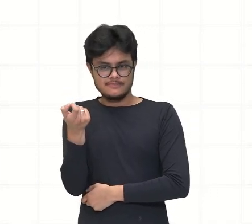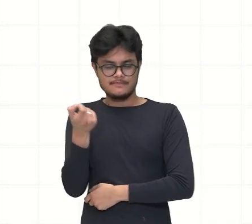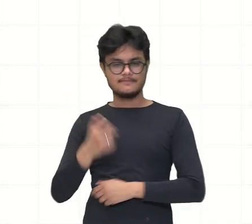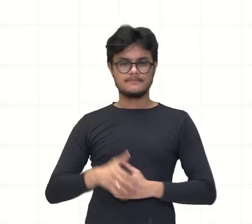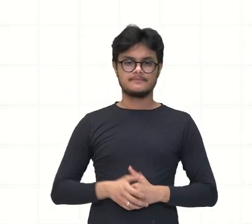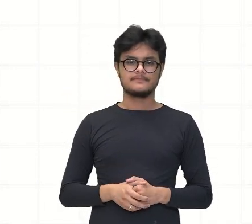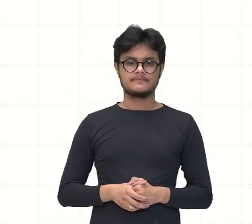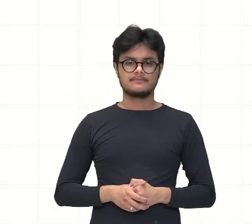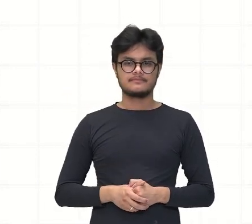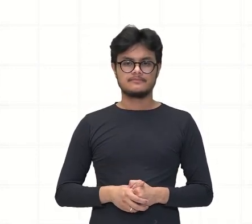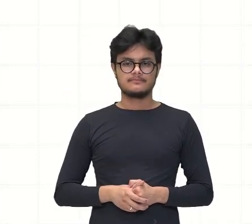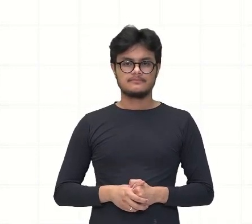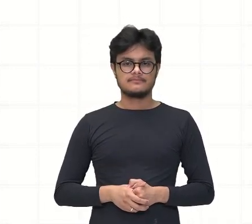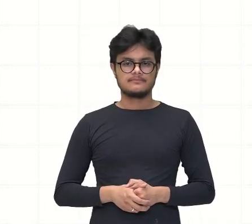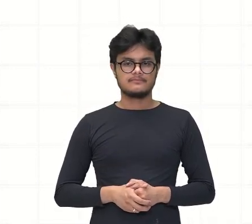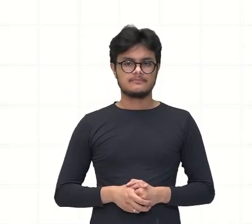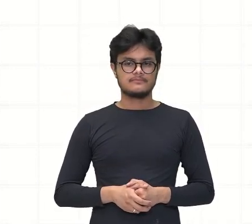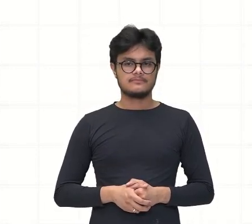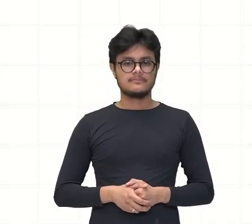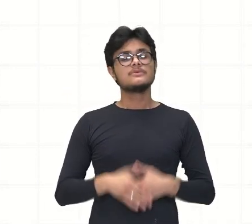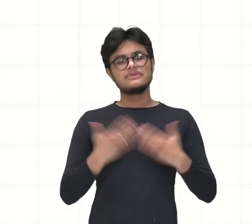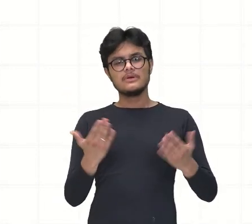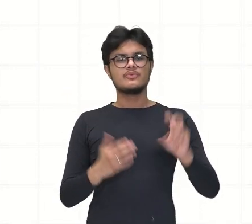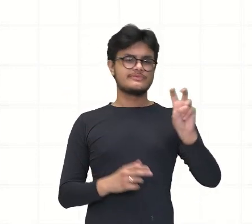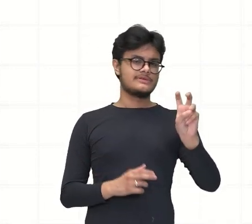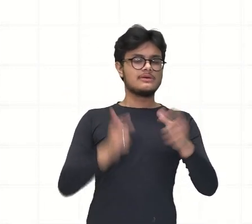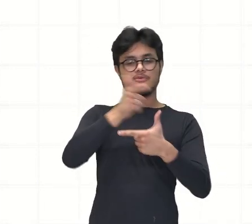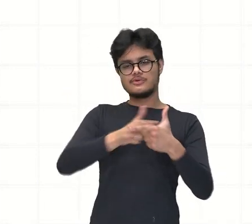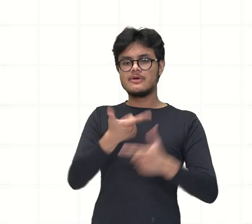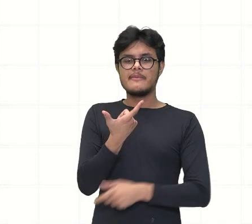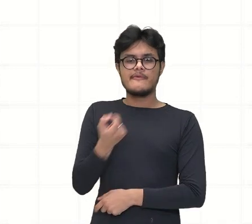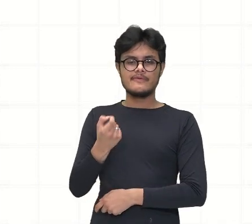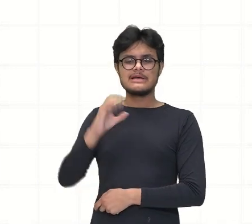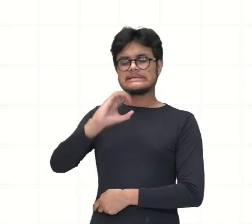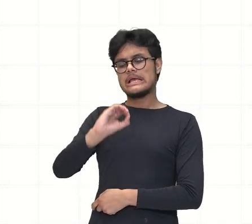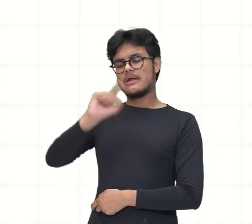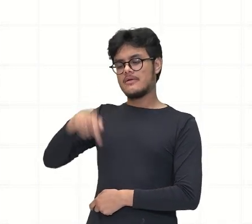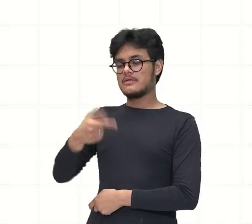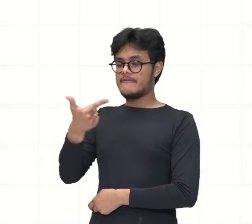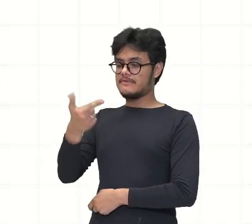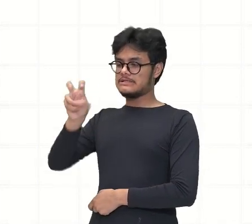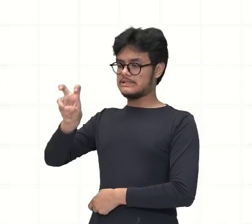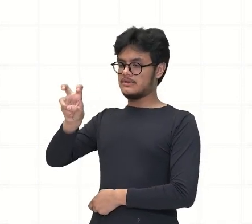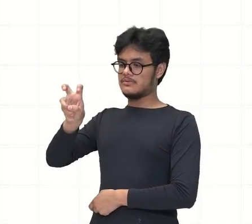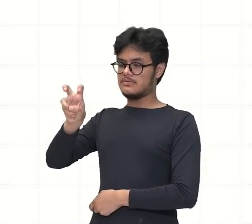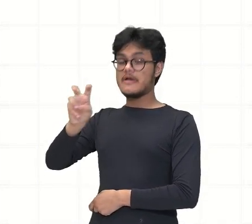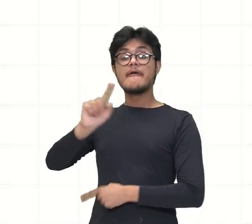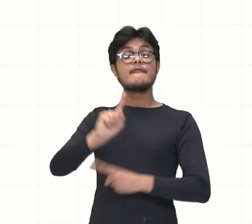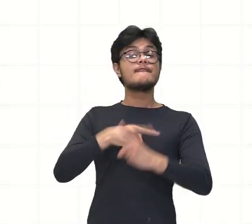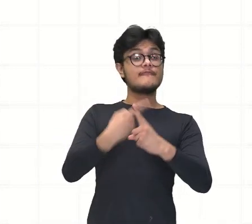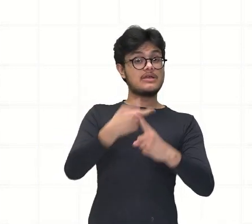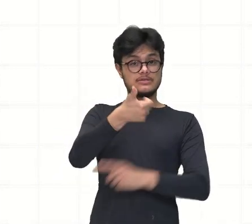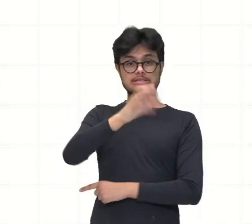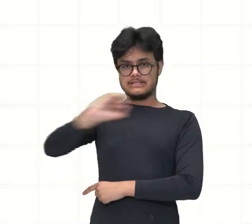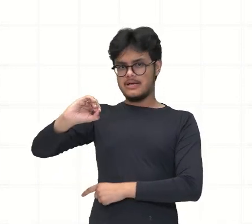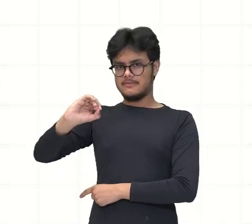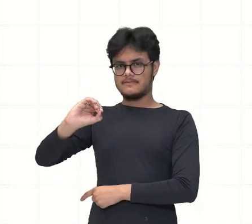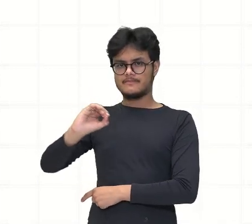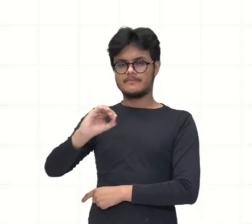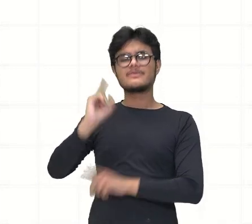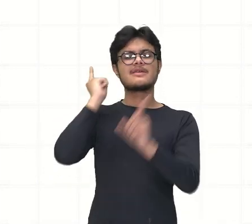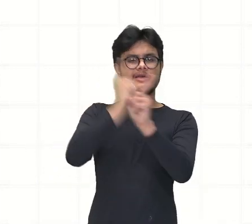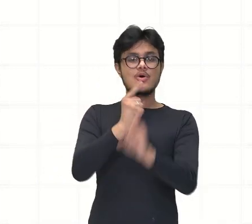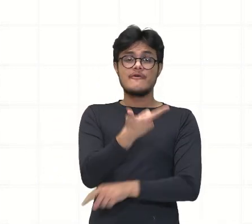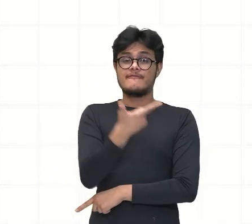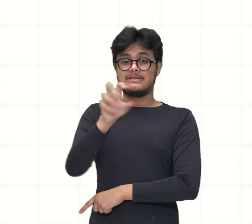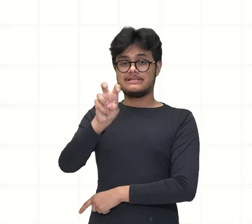20. Então, 5 dividido por 20, eu tenho 0,25. Depois eu multiplico por 100. Então,